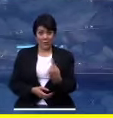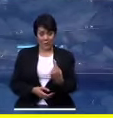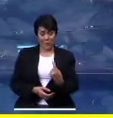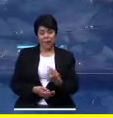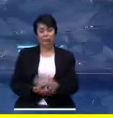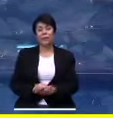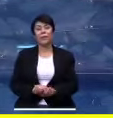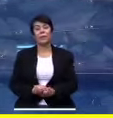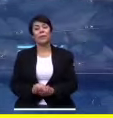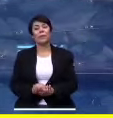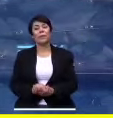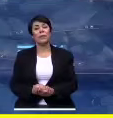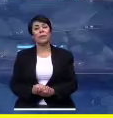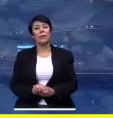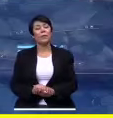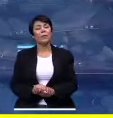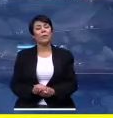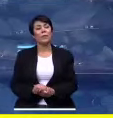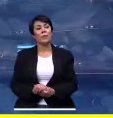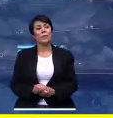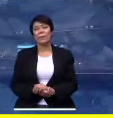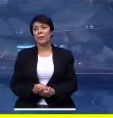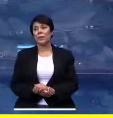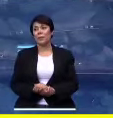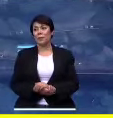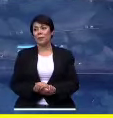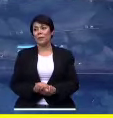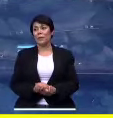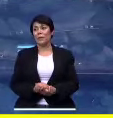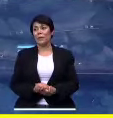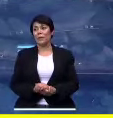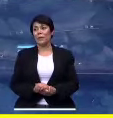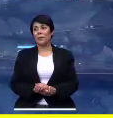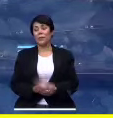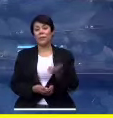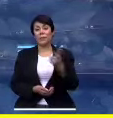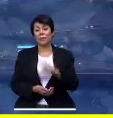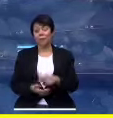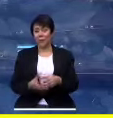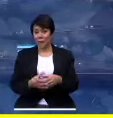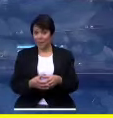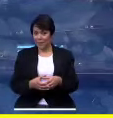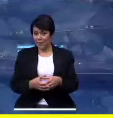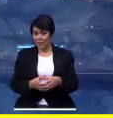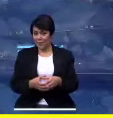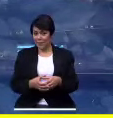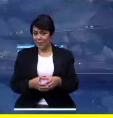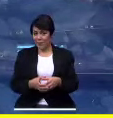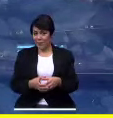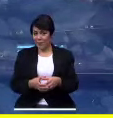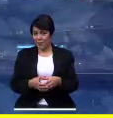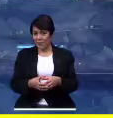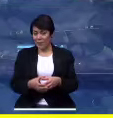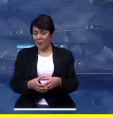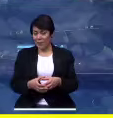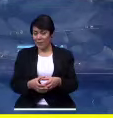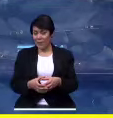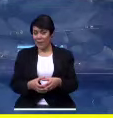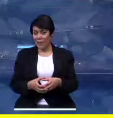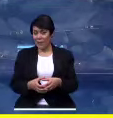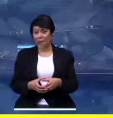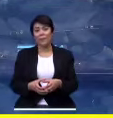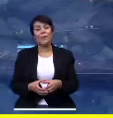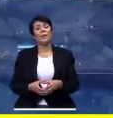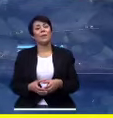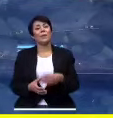Vermelha, 41. Este prêmio pode sair para você hoje, hein? Loterias Caixa. Todas as noites, milhões em prêmios para você.